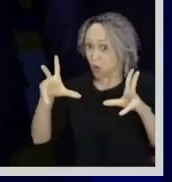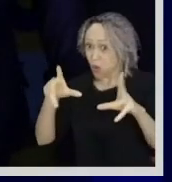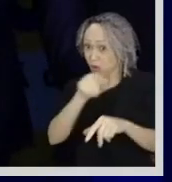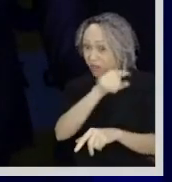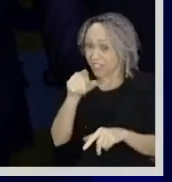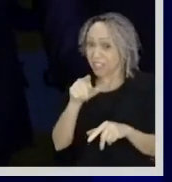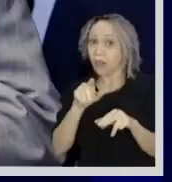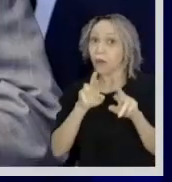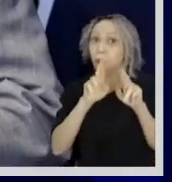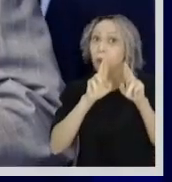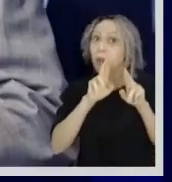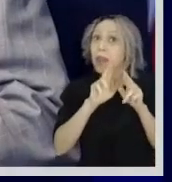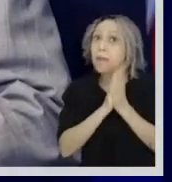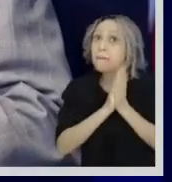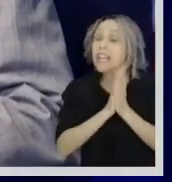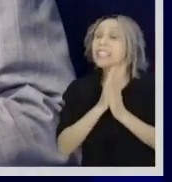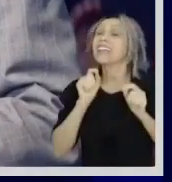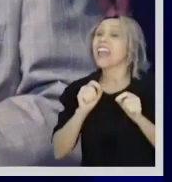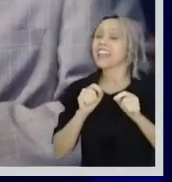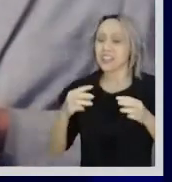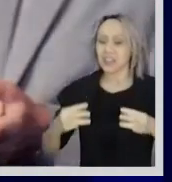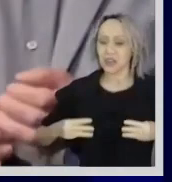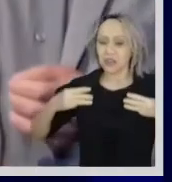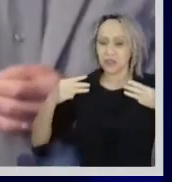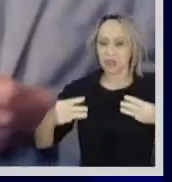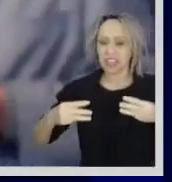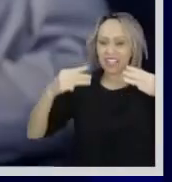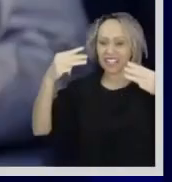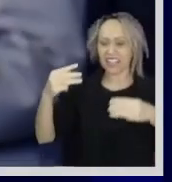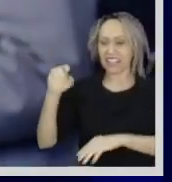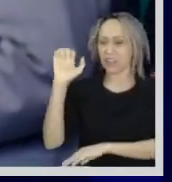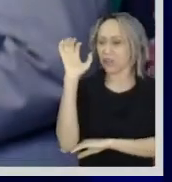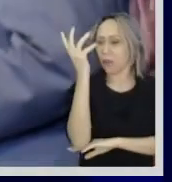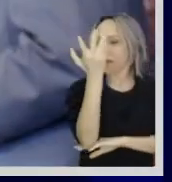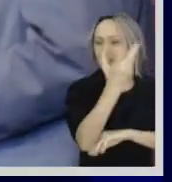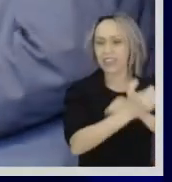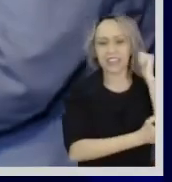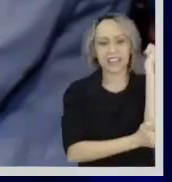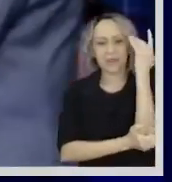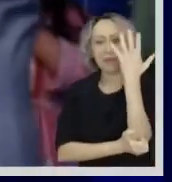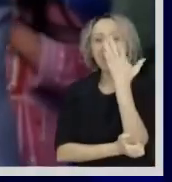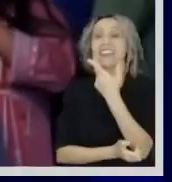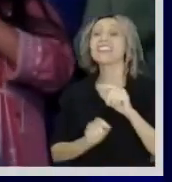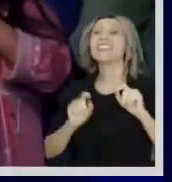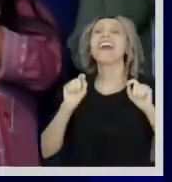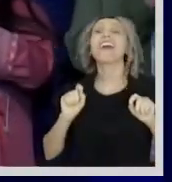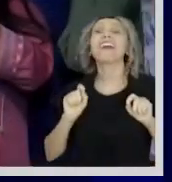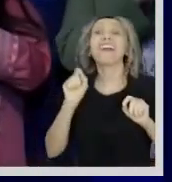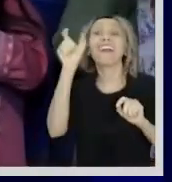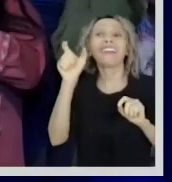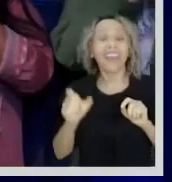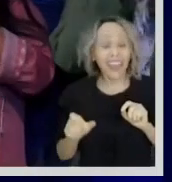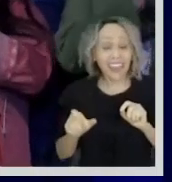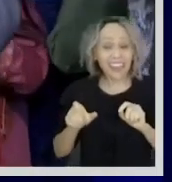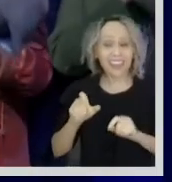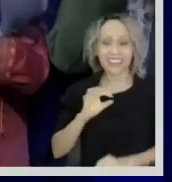o Democratas e o PSL, que eram partidos de direita, o partido do Bolsonaro de 2018, né? A gente não poderia